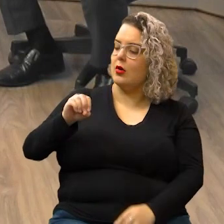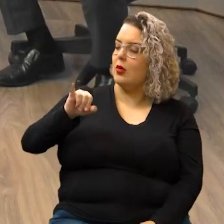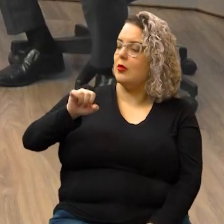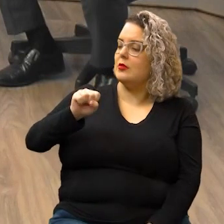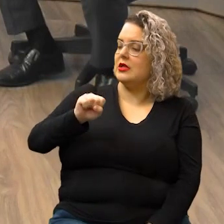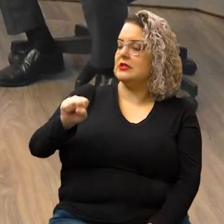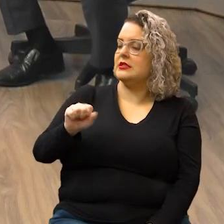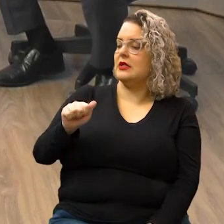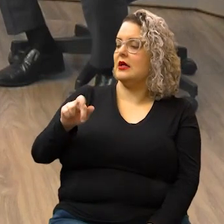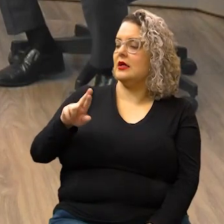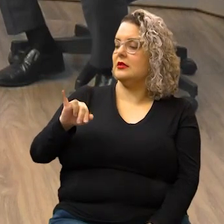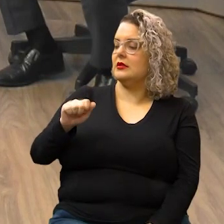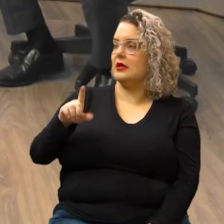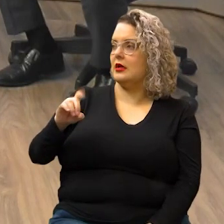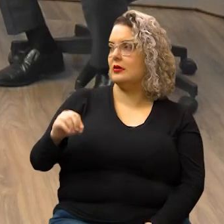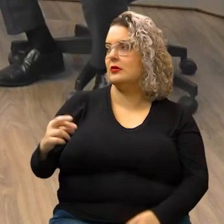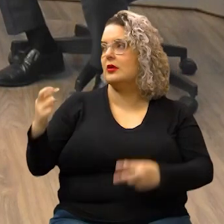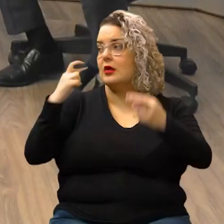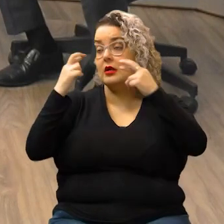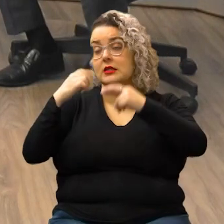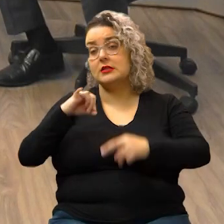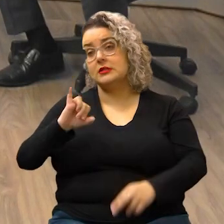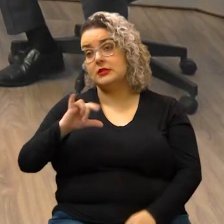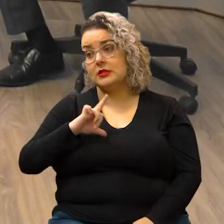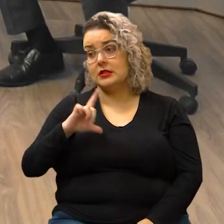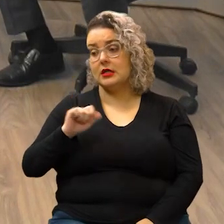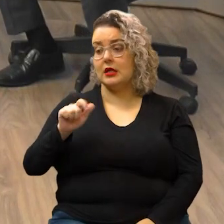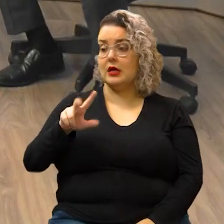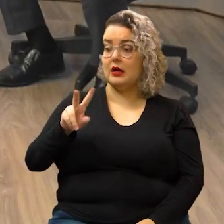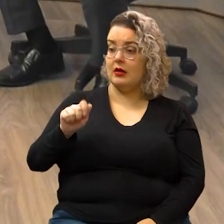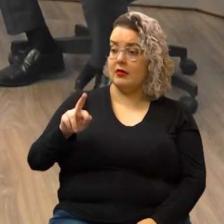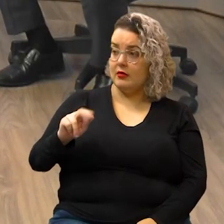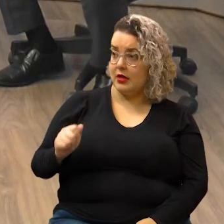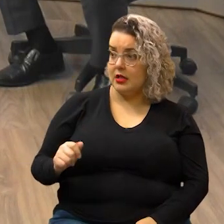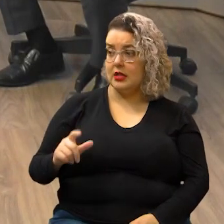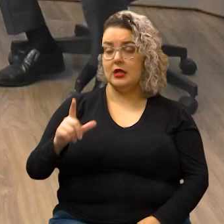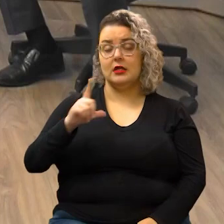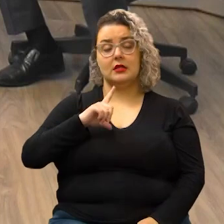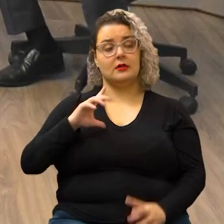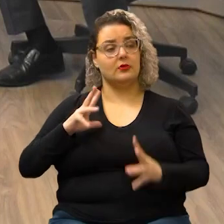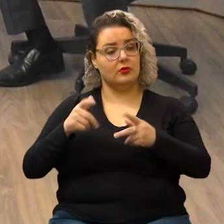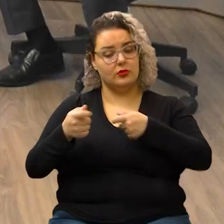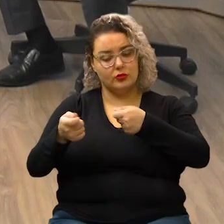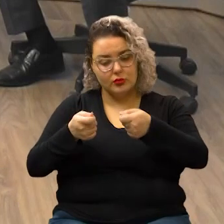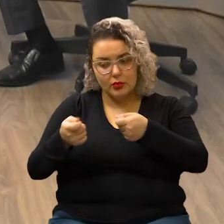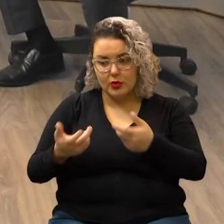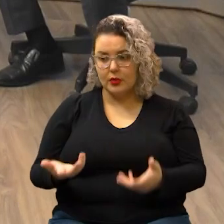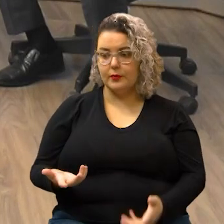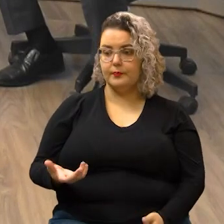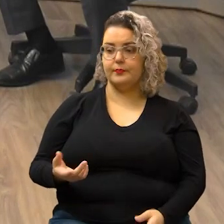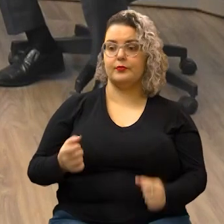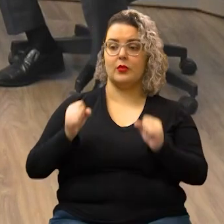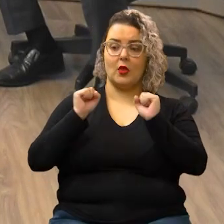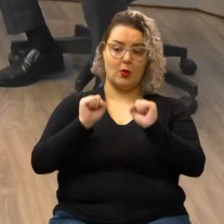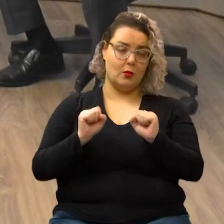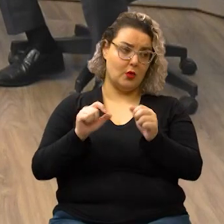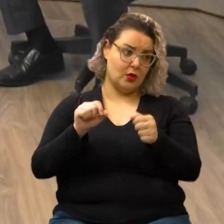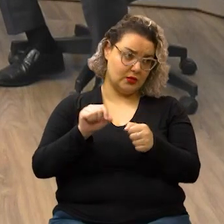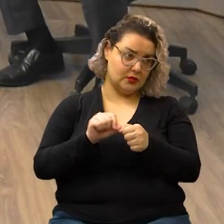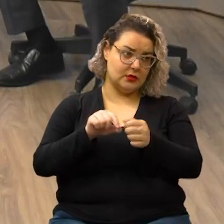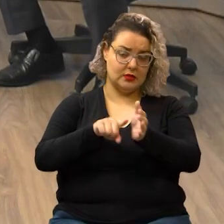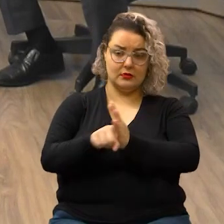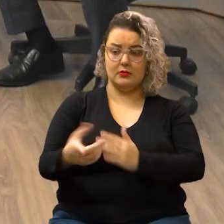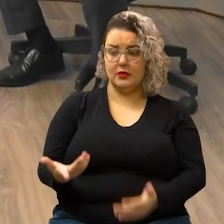né, que vai verificar se há um alvará, se há um alvará tem que ter todo um controle. Né? Posso fazer uma pergunta e alegar aqui a